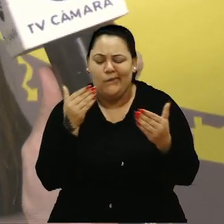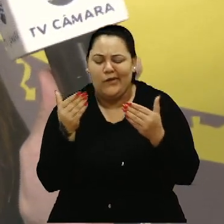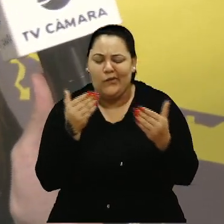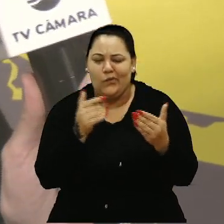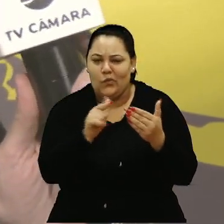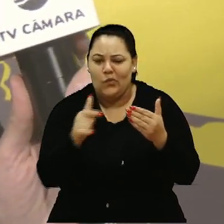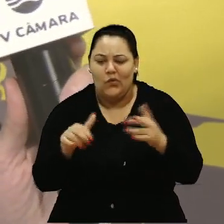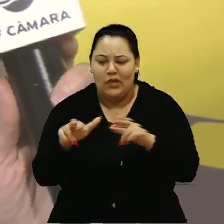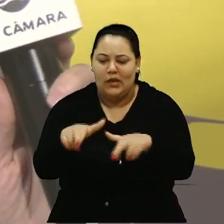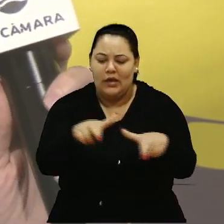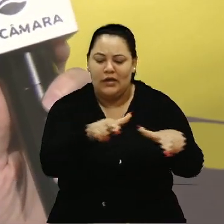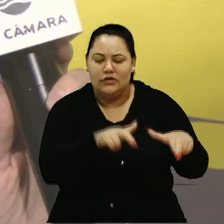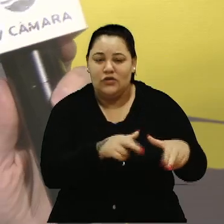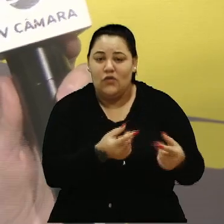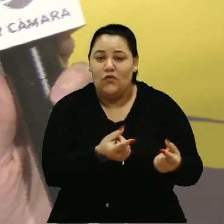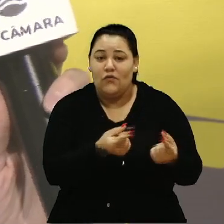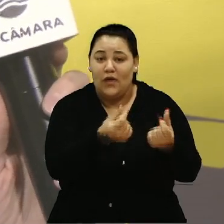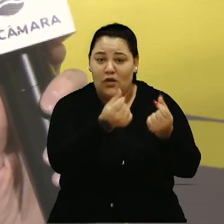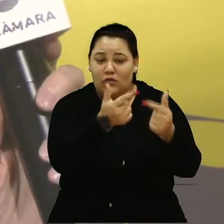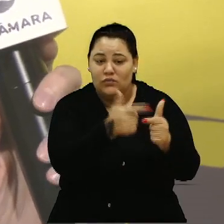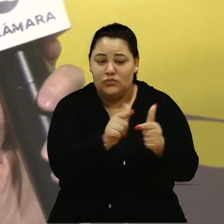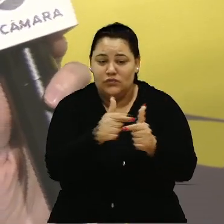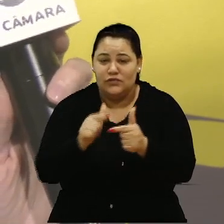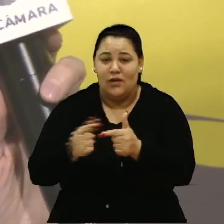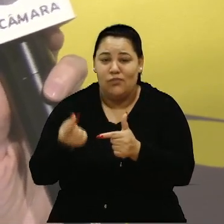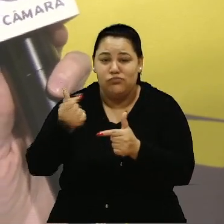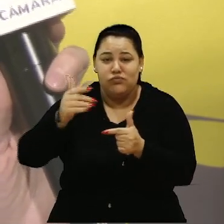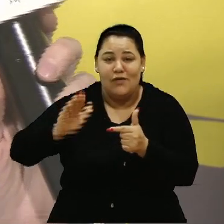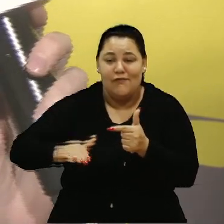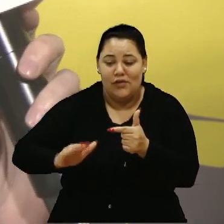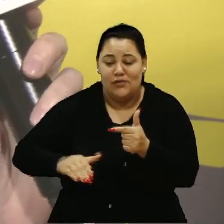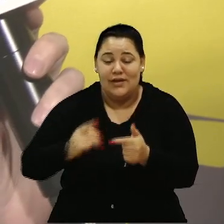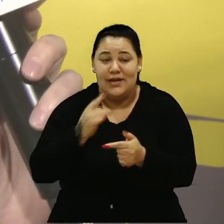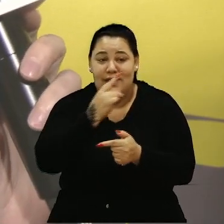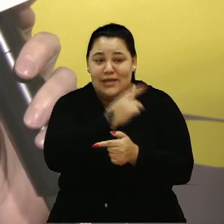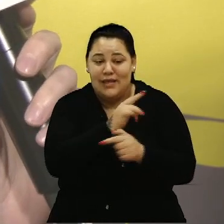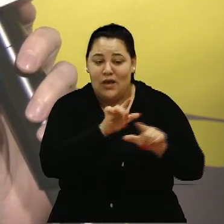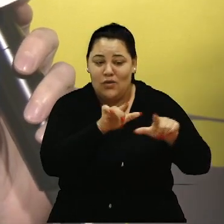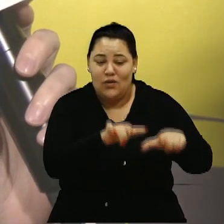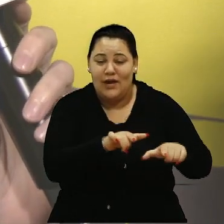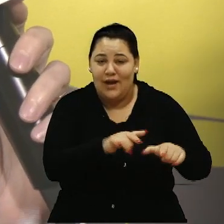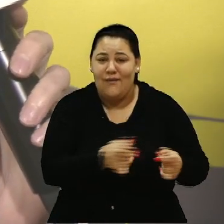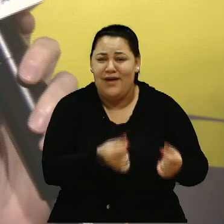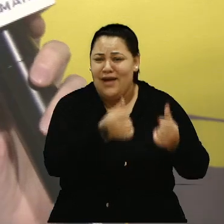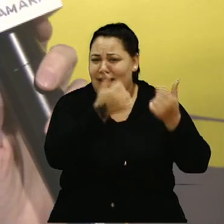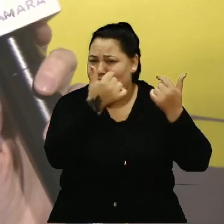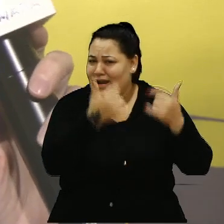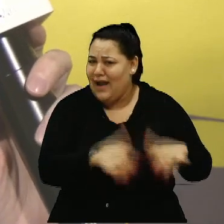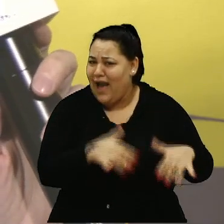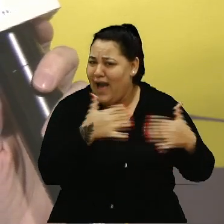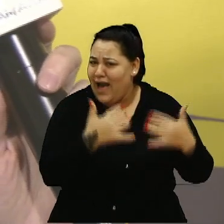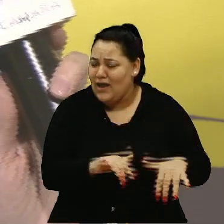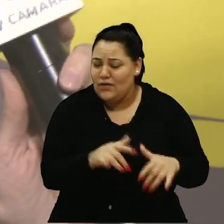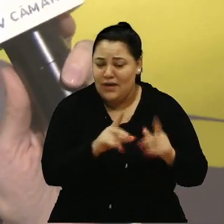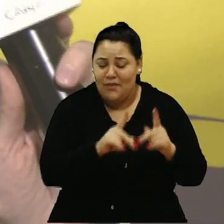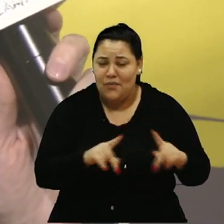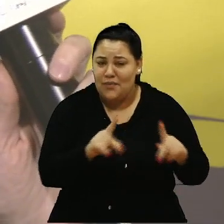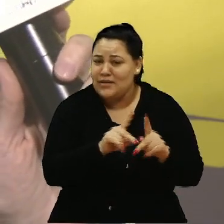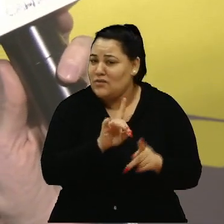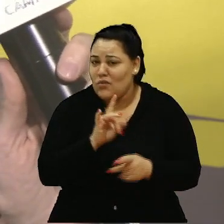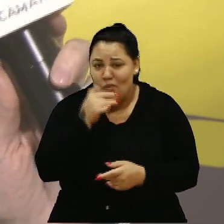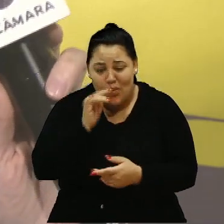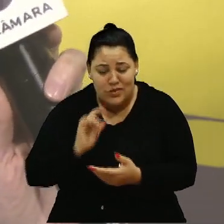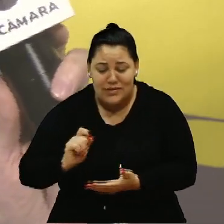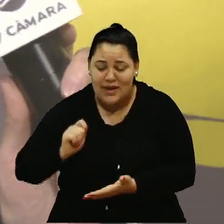os valores do financiamento são mais baixos e lá os valores são mais altos, né? Tanto que a população acaba não